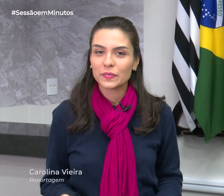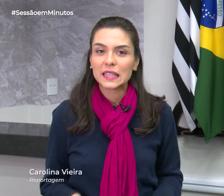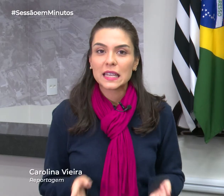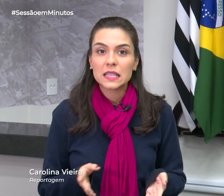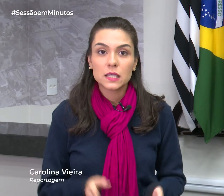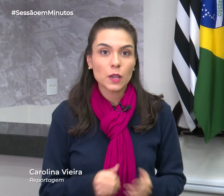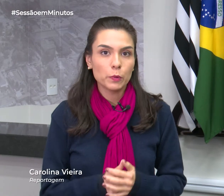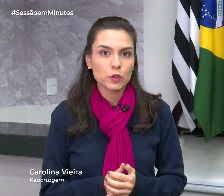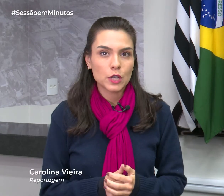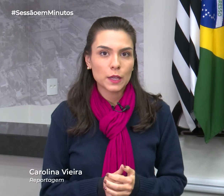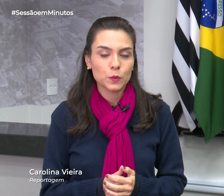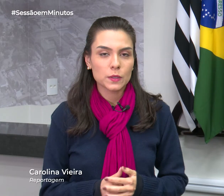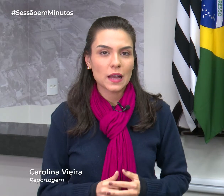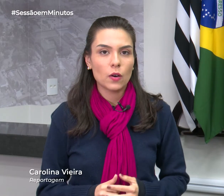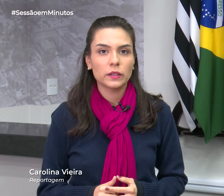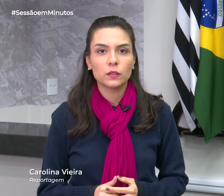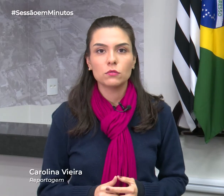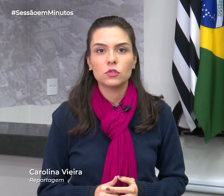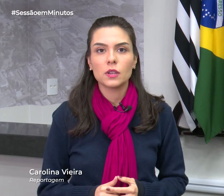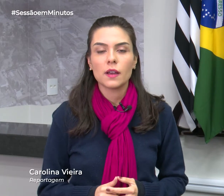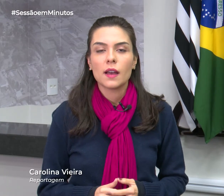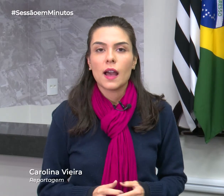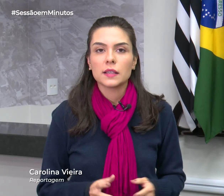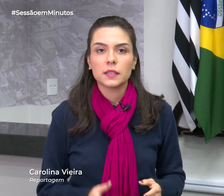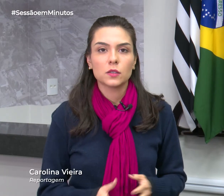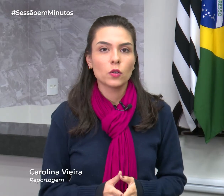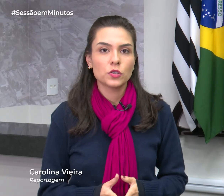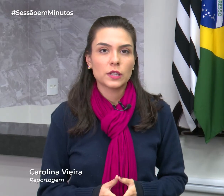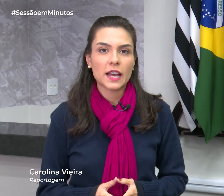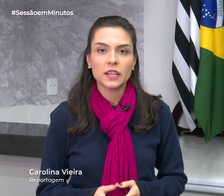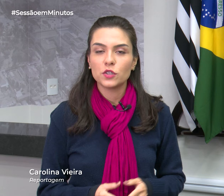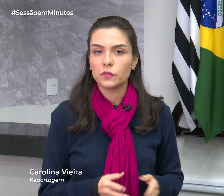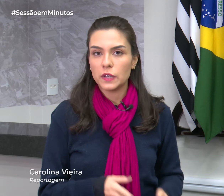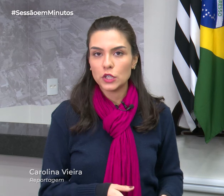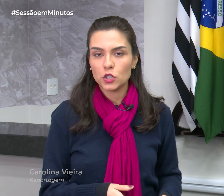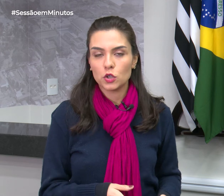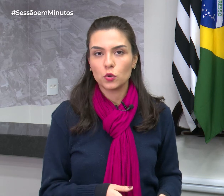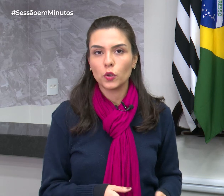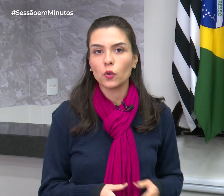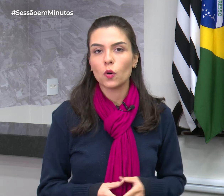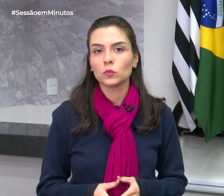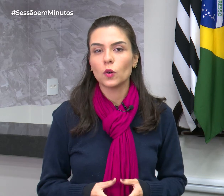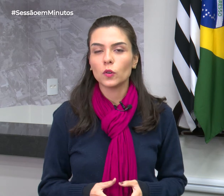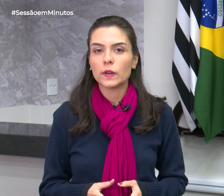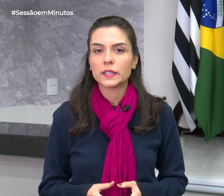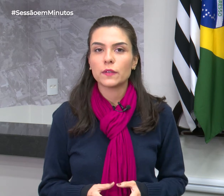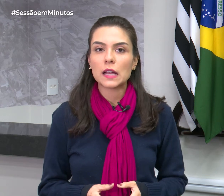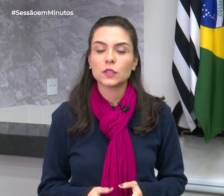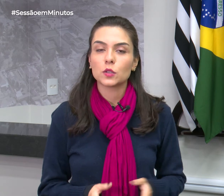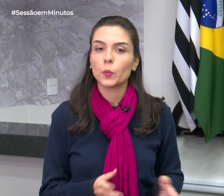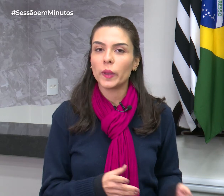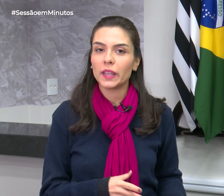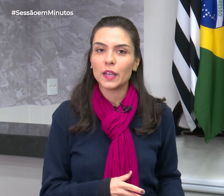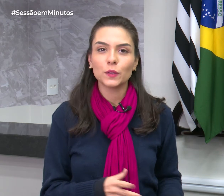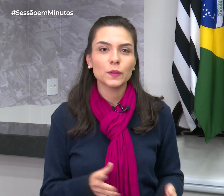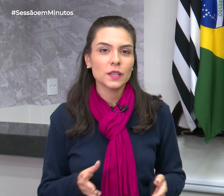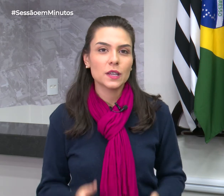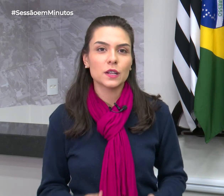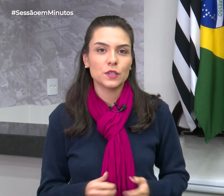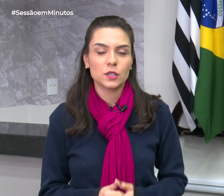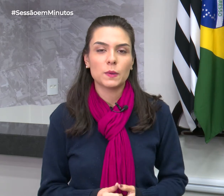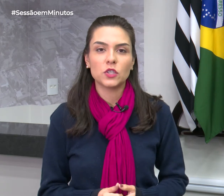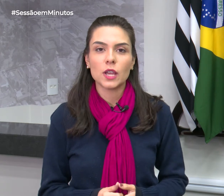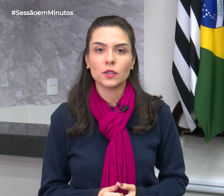Olá! Sem projetos na ordem do dia, a sessão ordinária de 20 de junho contou com as fases do pequeno